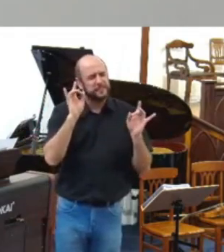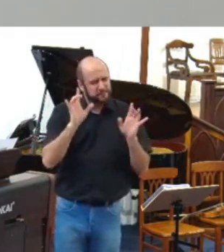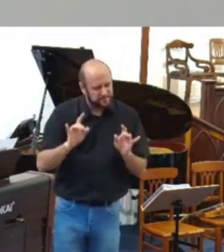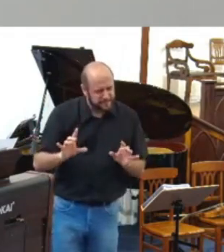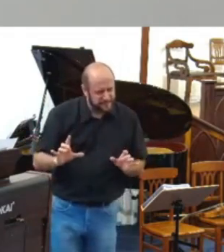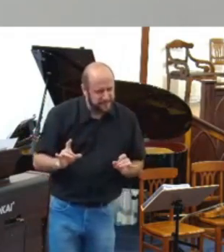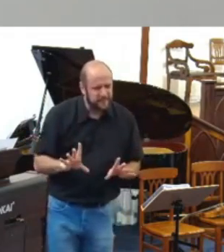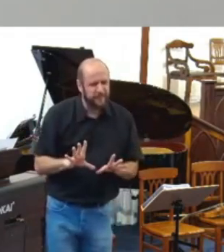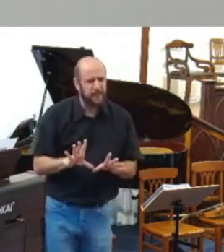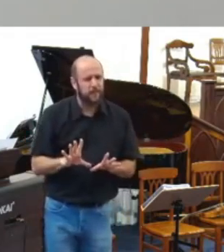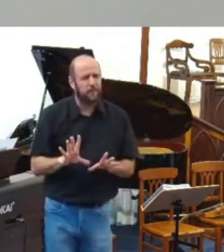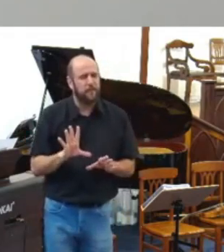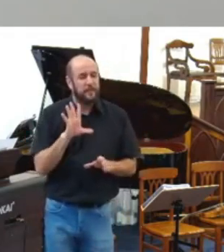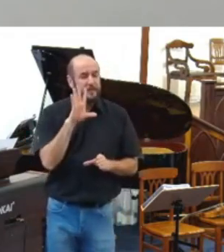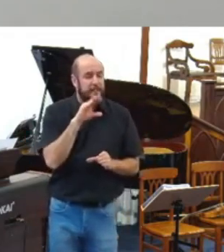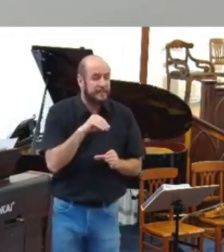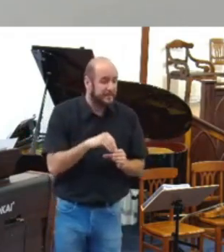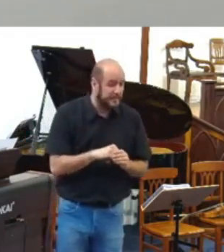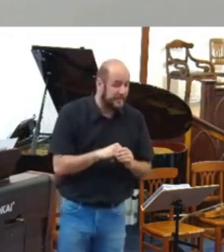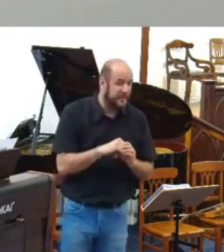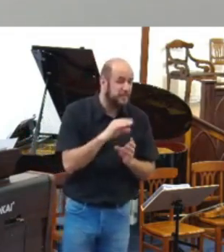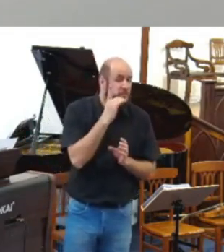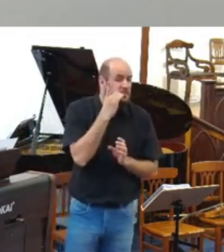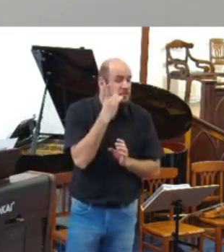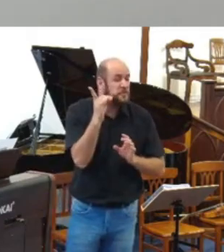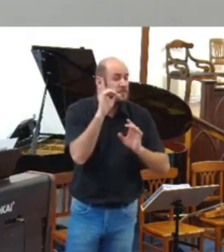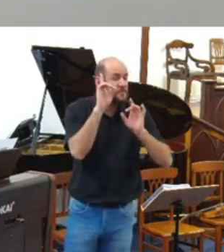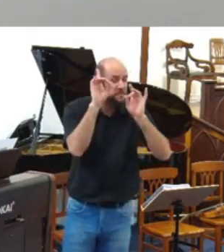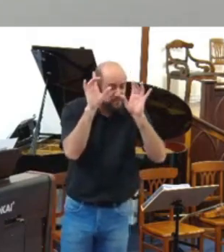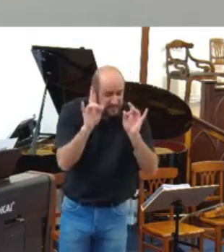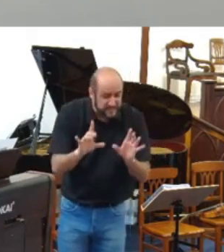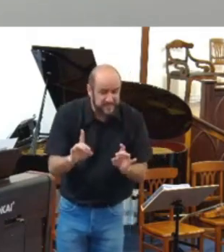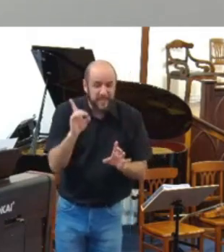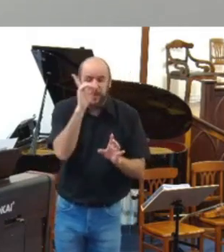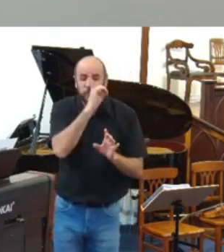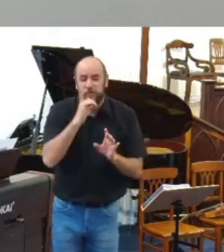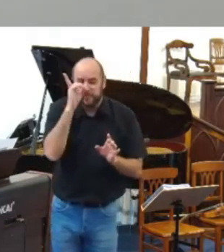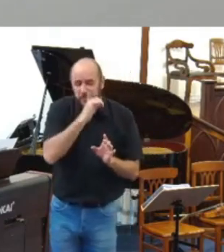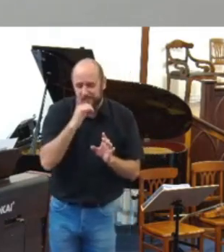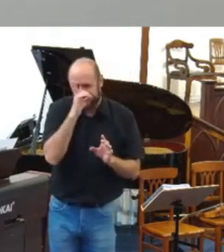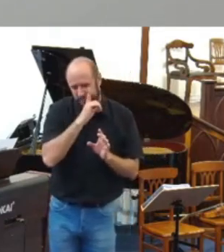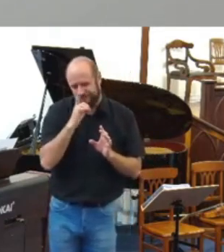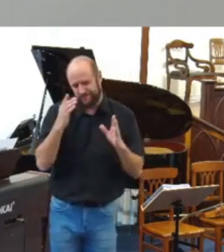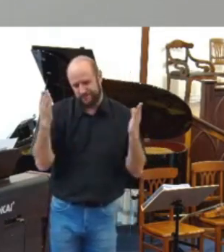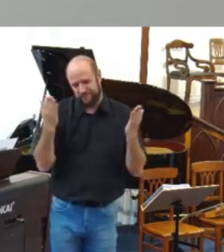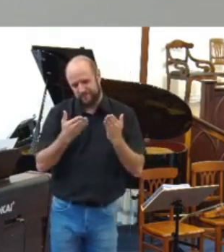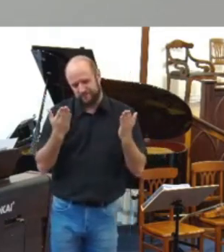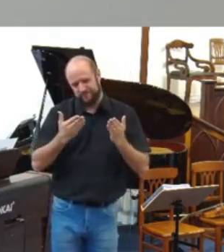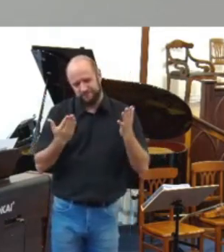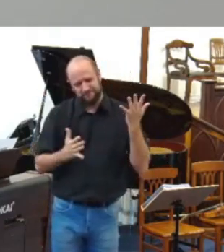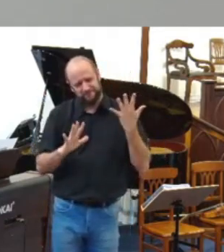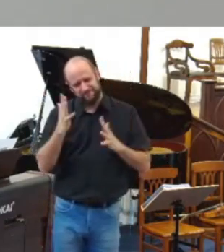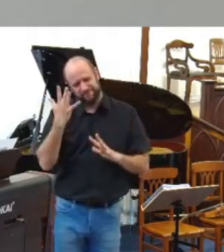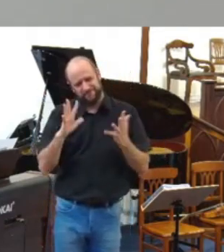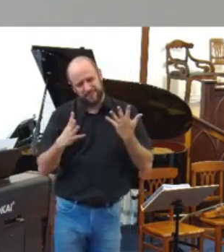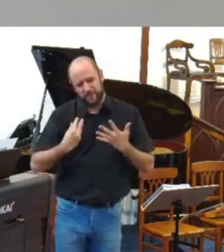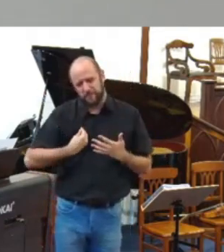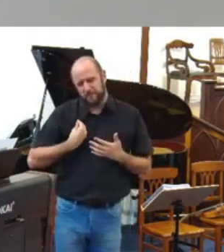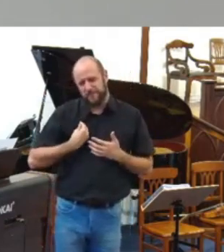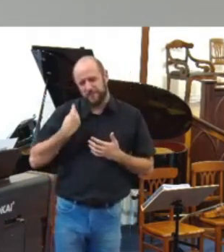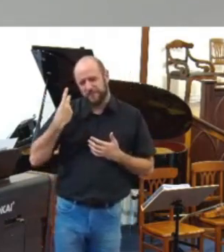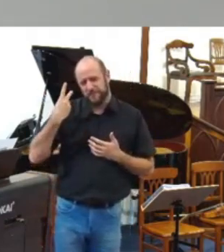dentro dessa especialidade que é o teu dia, o dia do Senhor. Hoje nós celebramos a tua